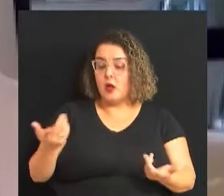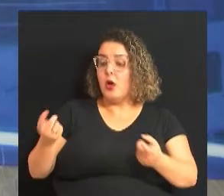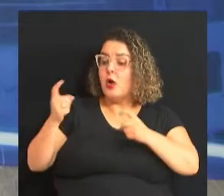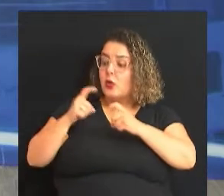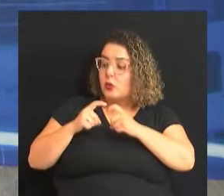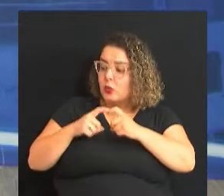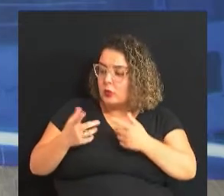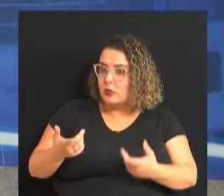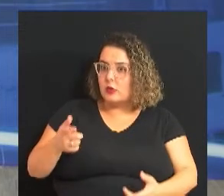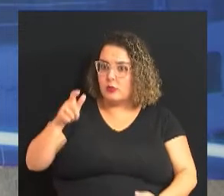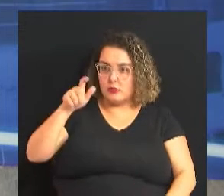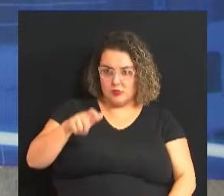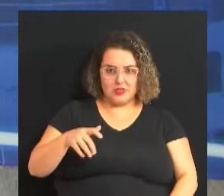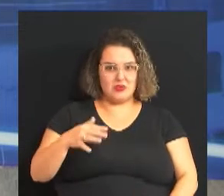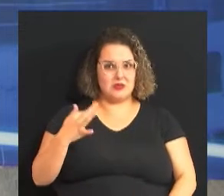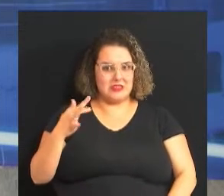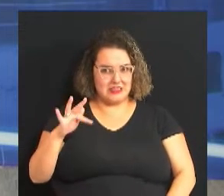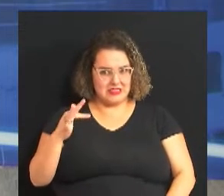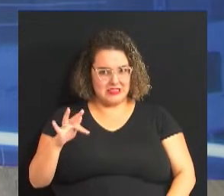pessoa sente dor?